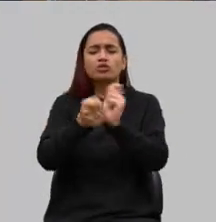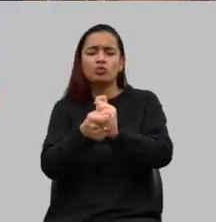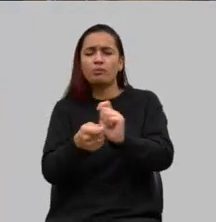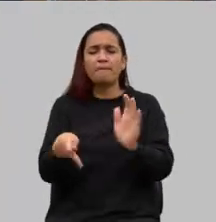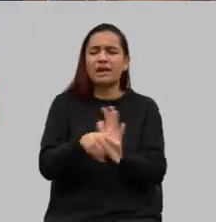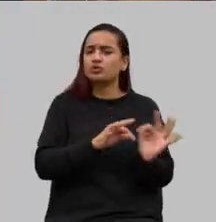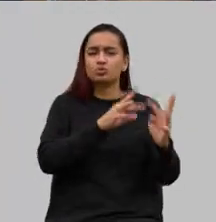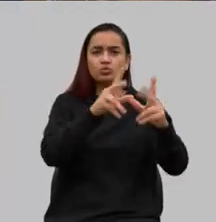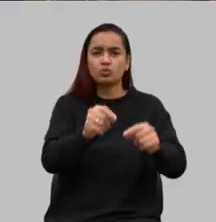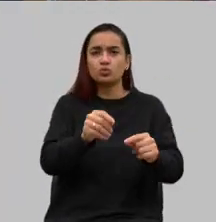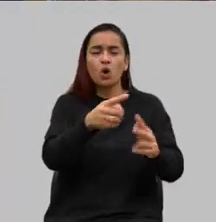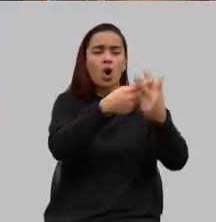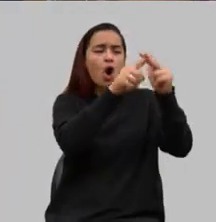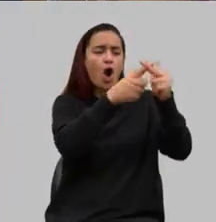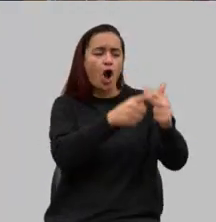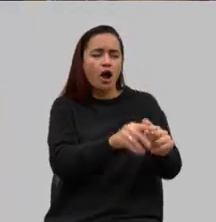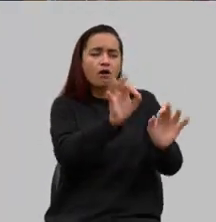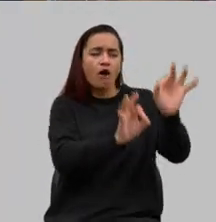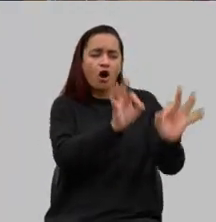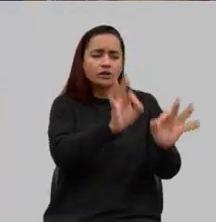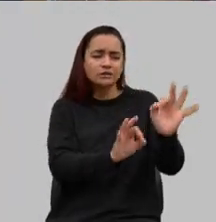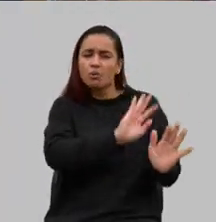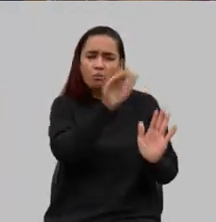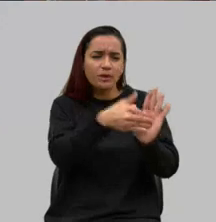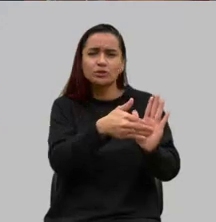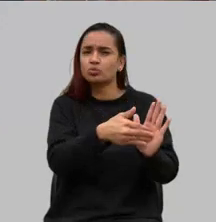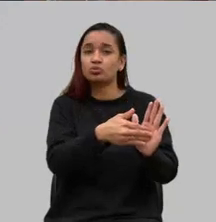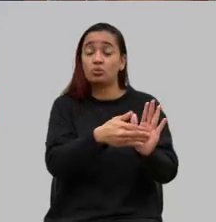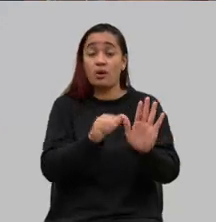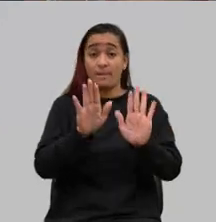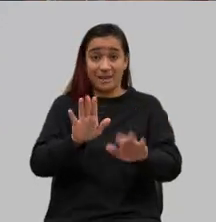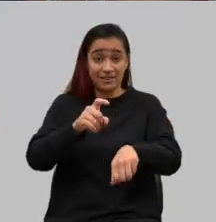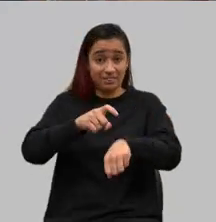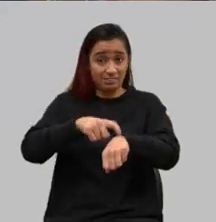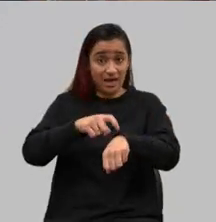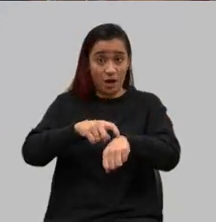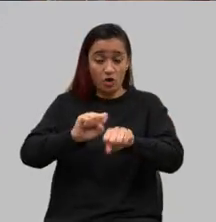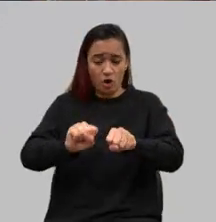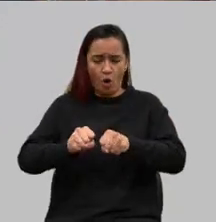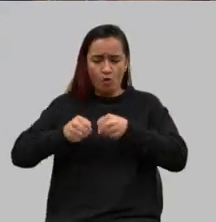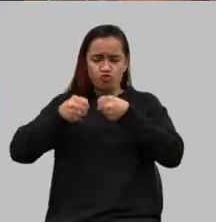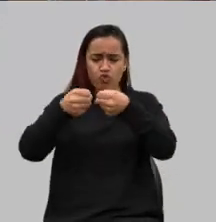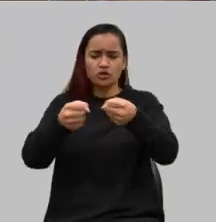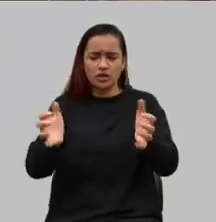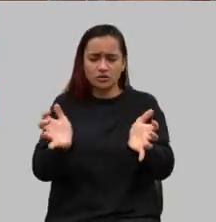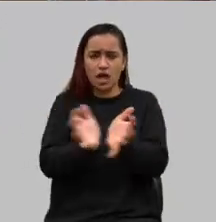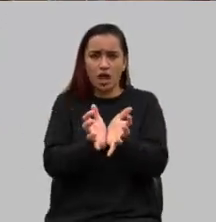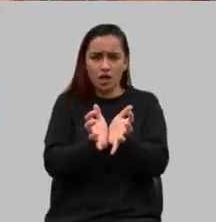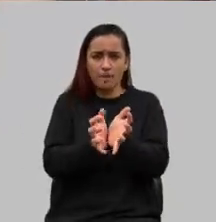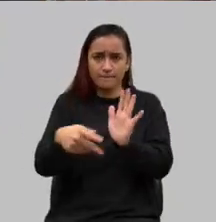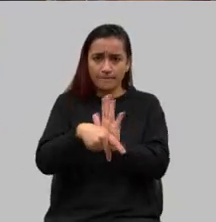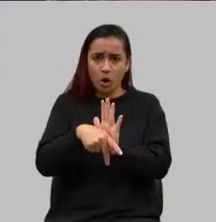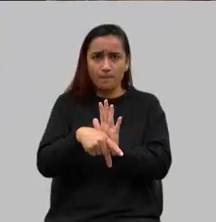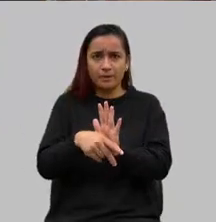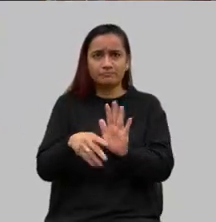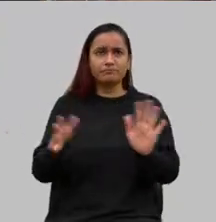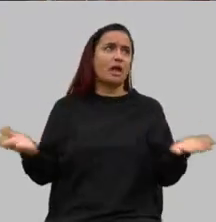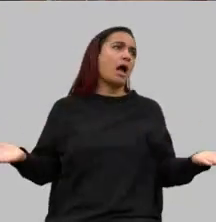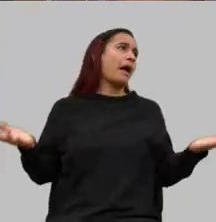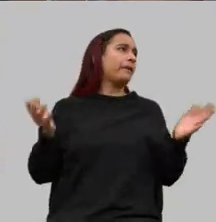reorganização para tudo agora na hora de fortalecer equipe própria aí é a